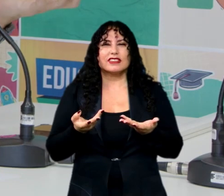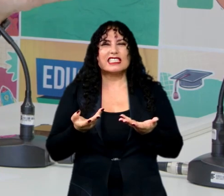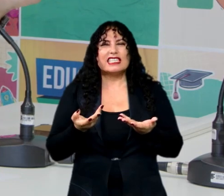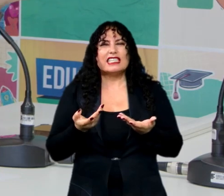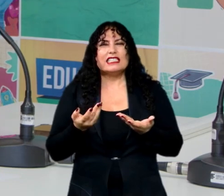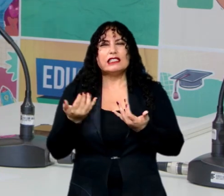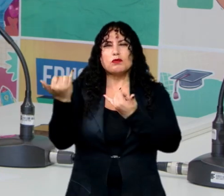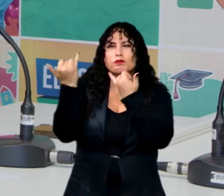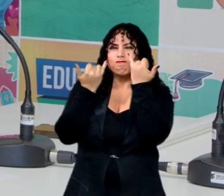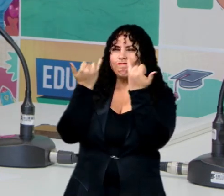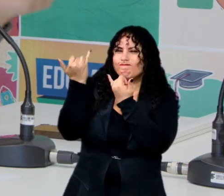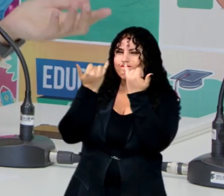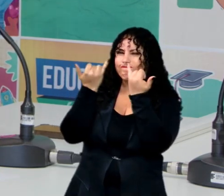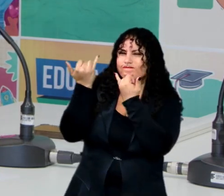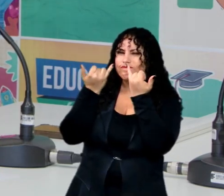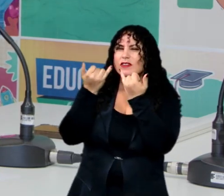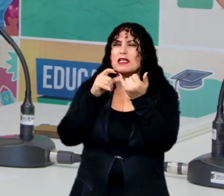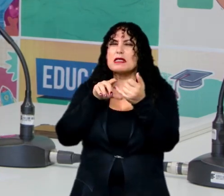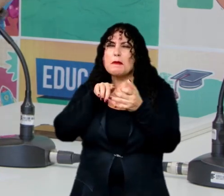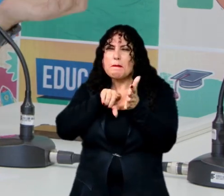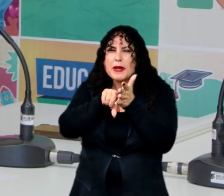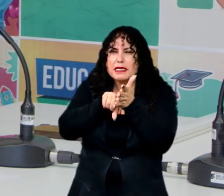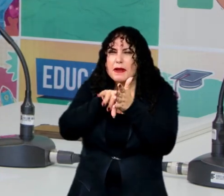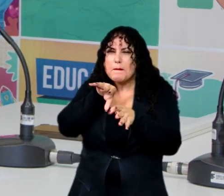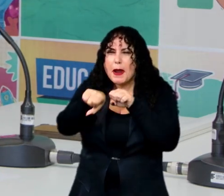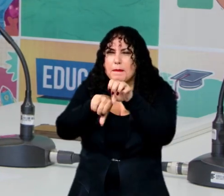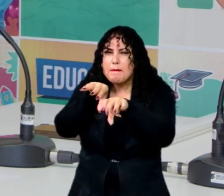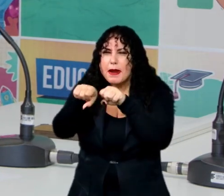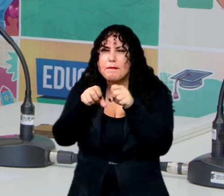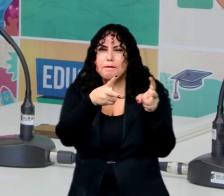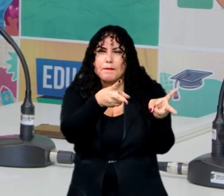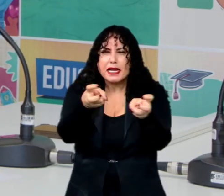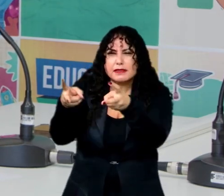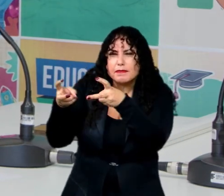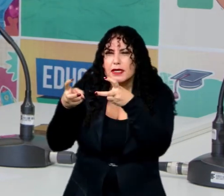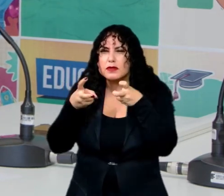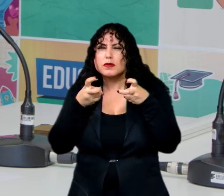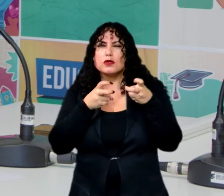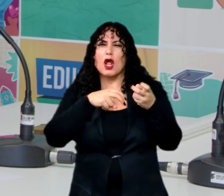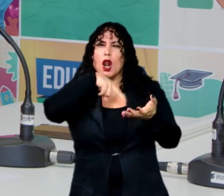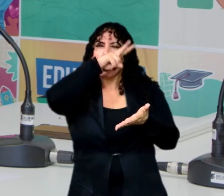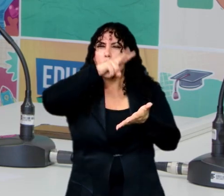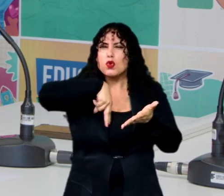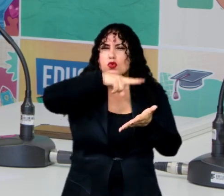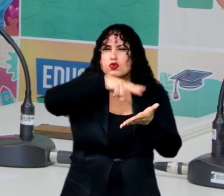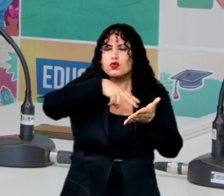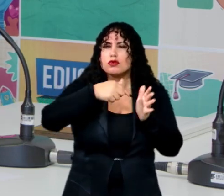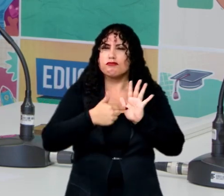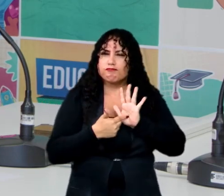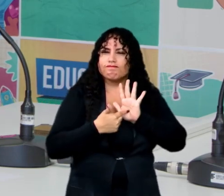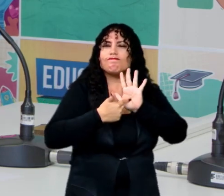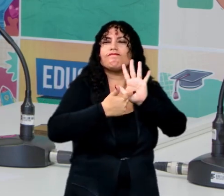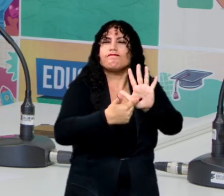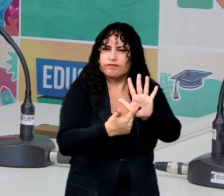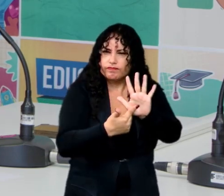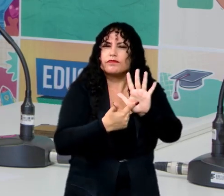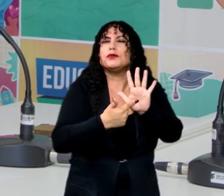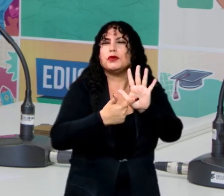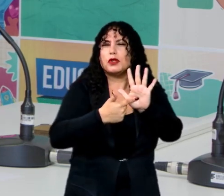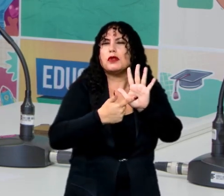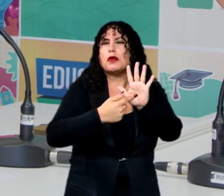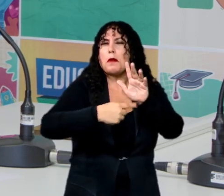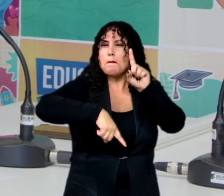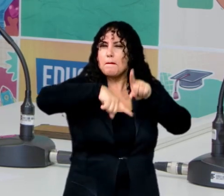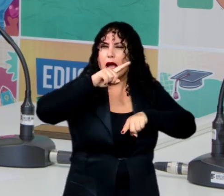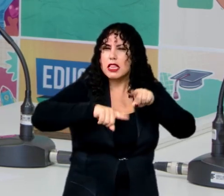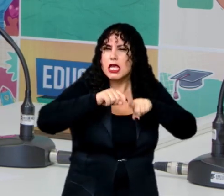esses dados, né, esses levantamentos, essas percepções, essas leituras que vão ser expostos ali nesses